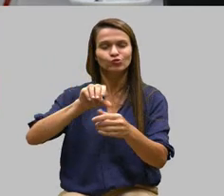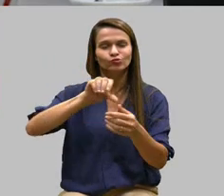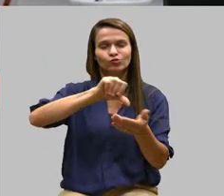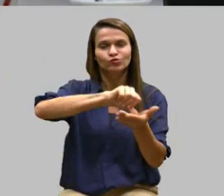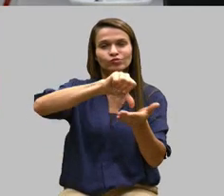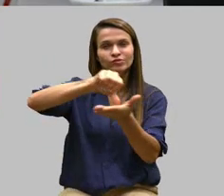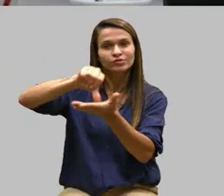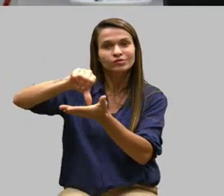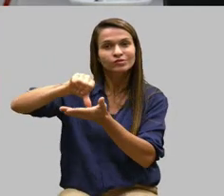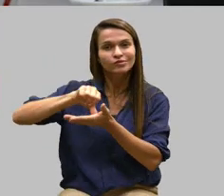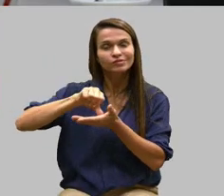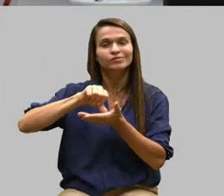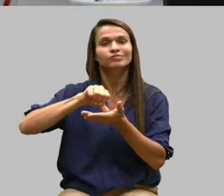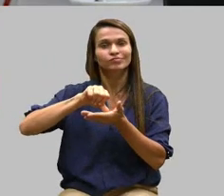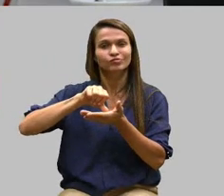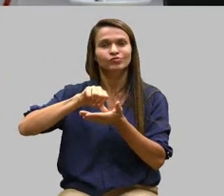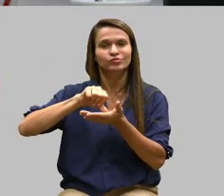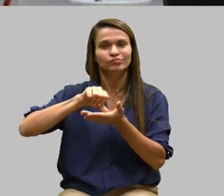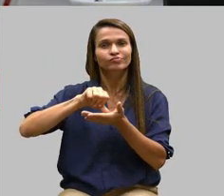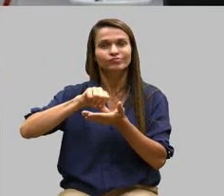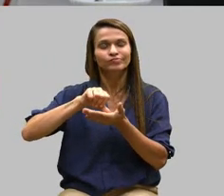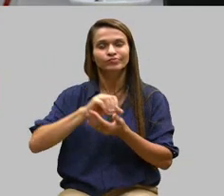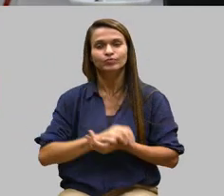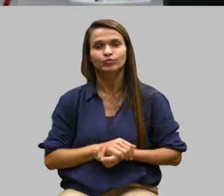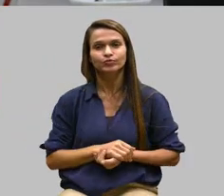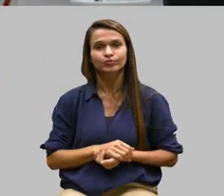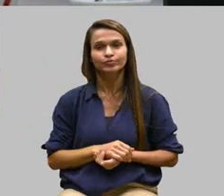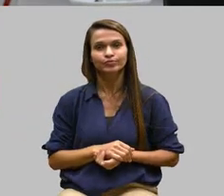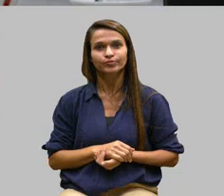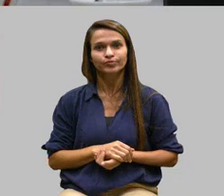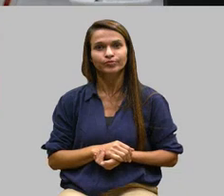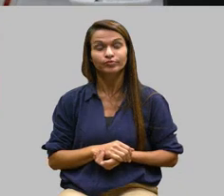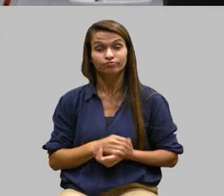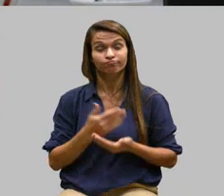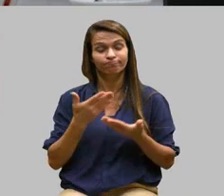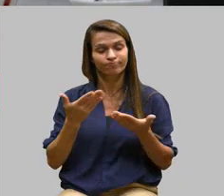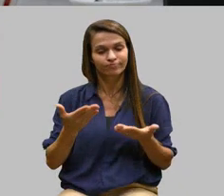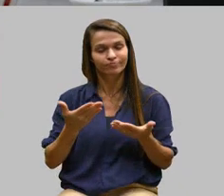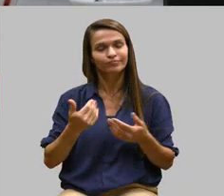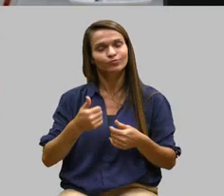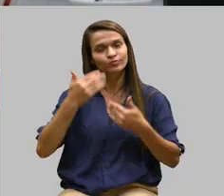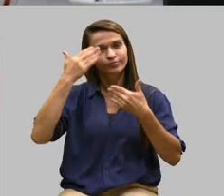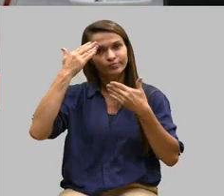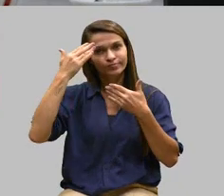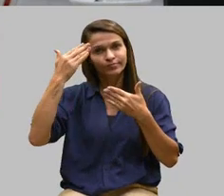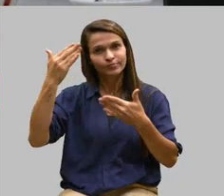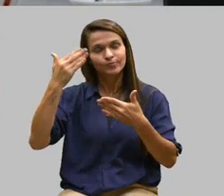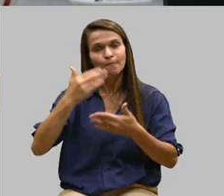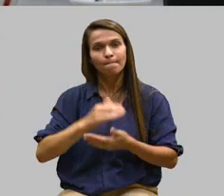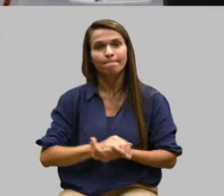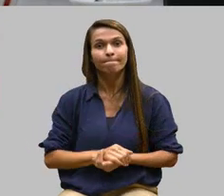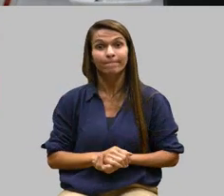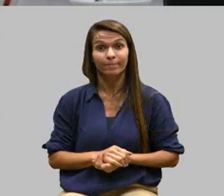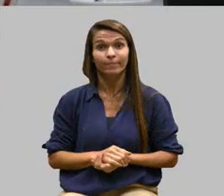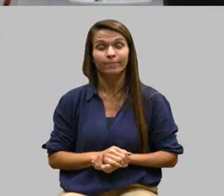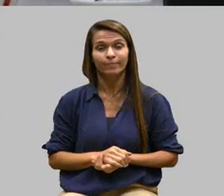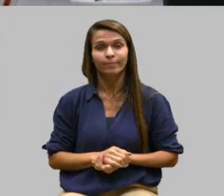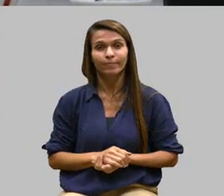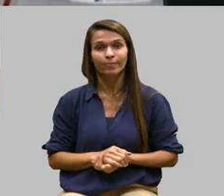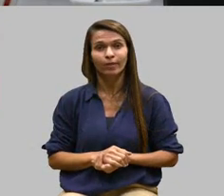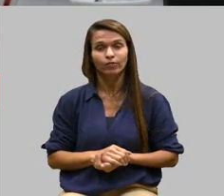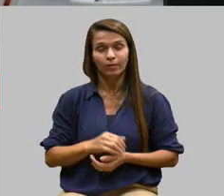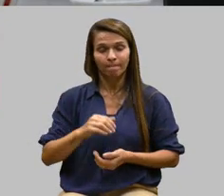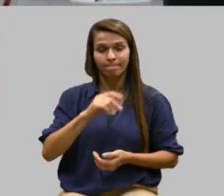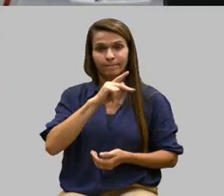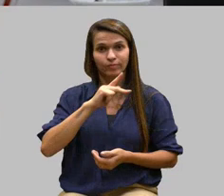privada também então fica aqui o meu agradecimento na pessoa do presidente